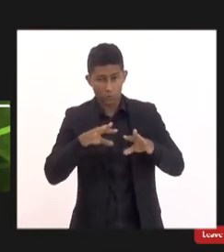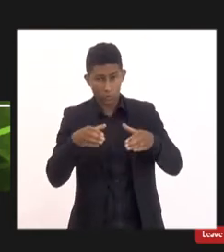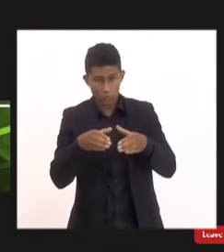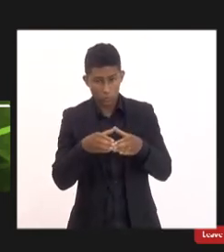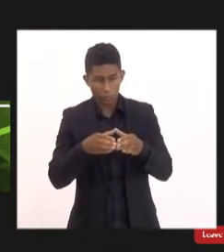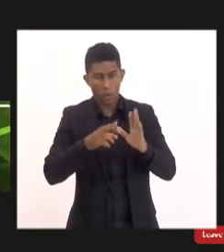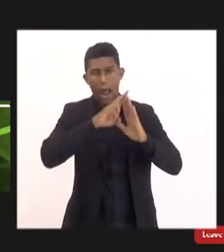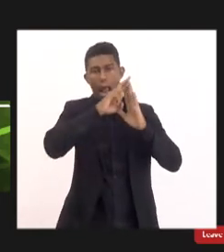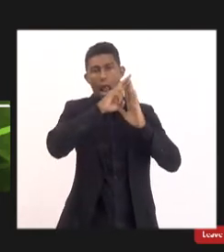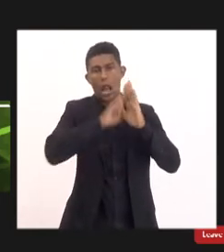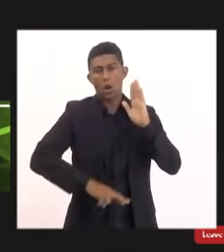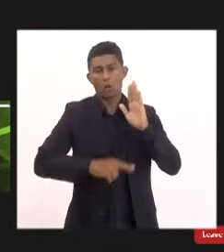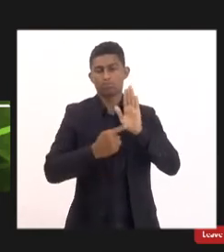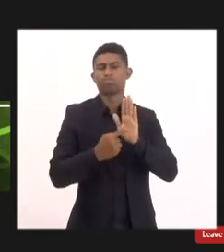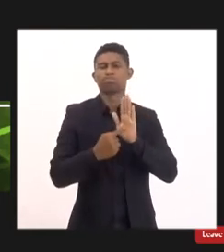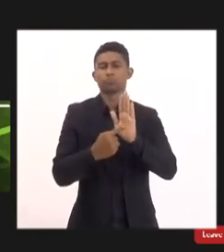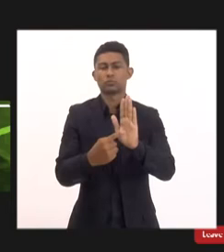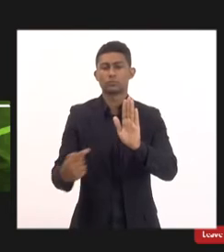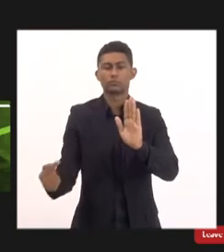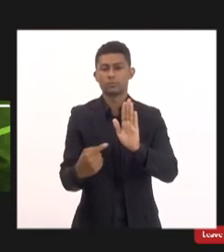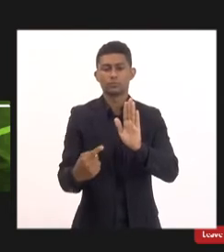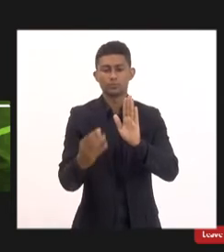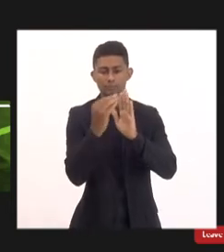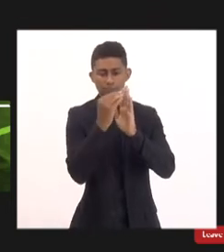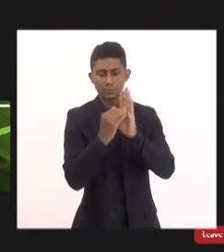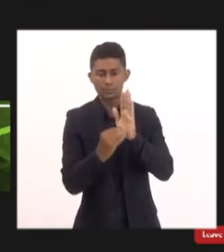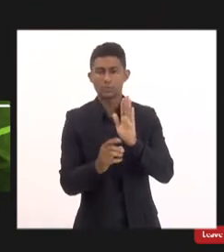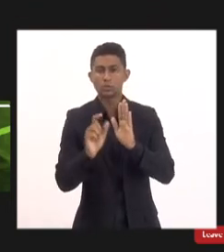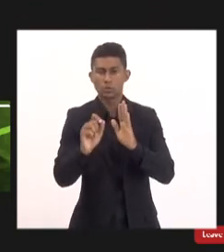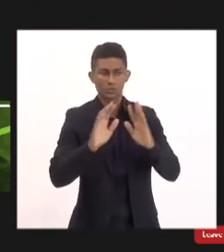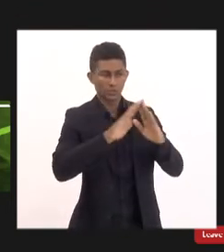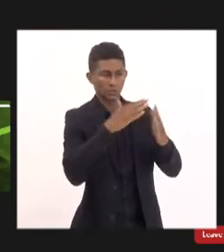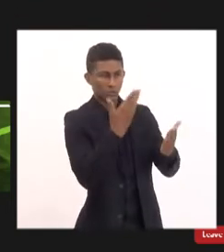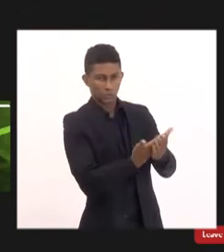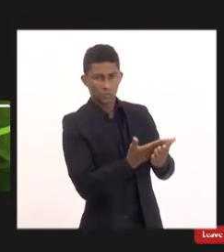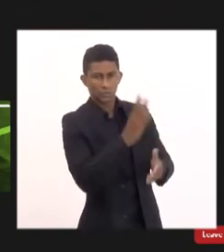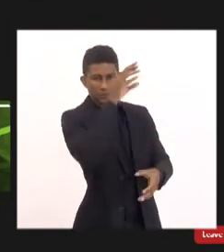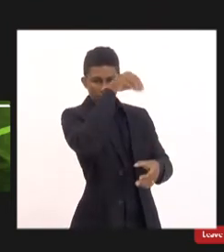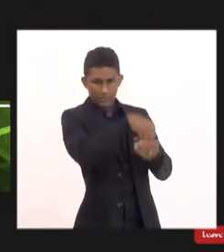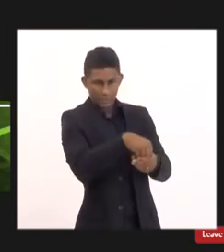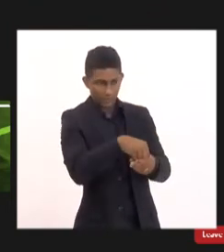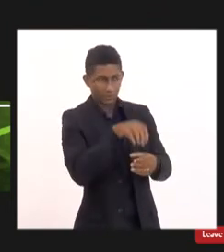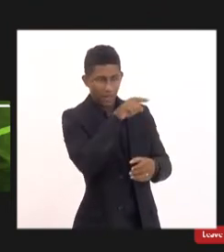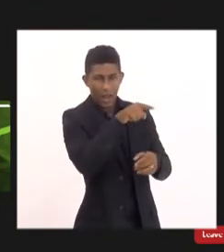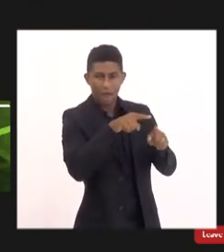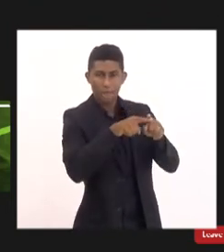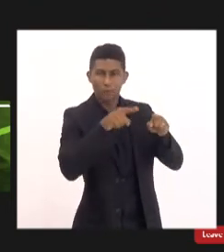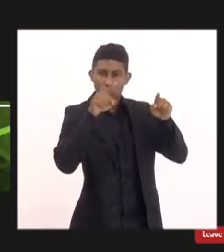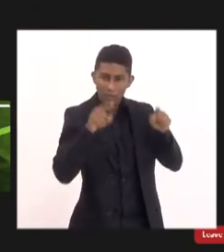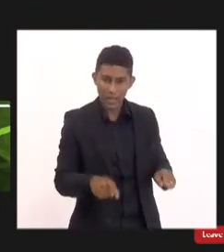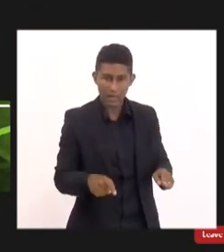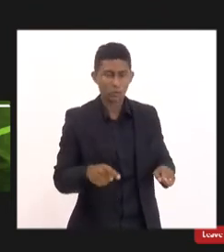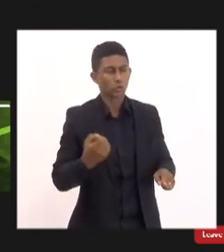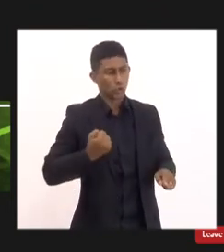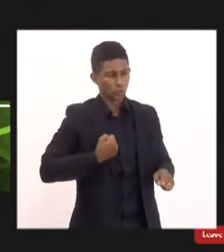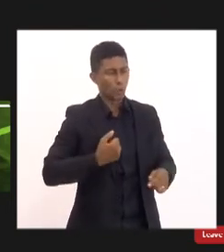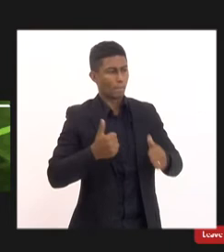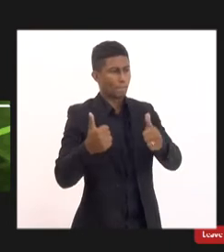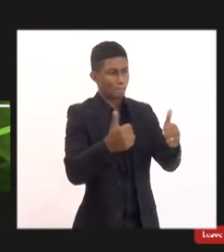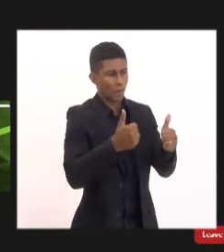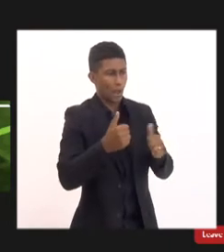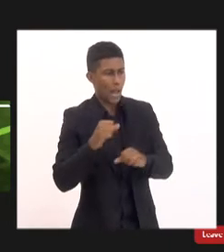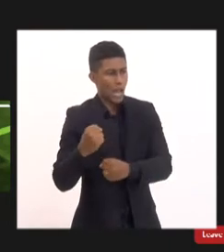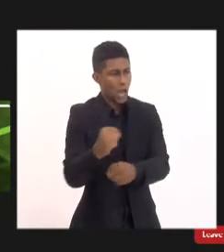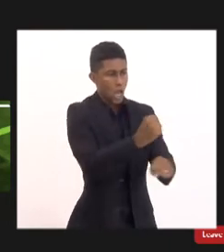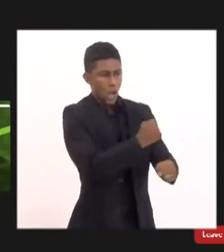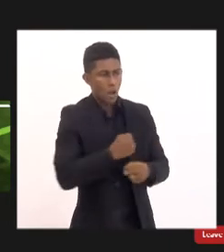que algumas escolas elas não possuem a quantidade suficiente de funcionários para limpeza e nem